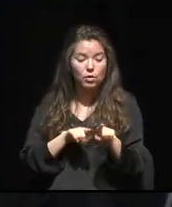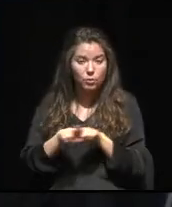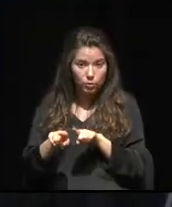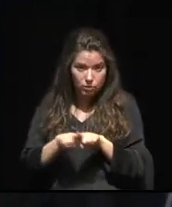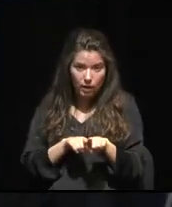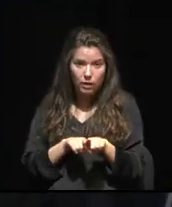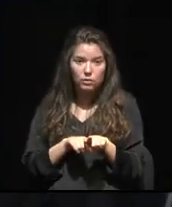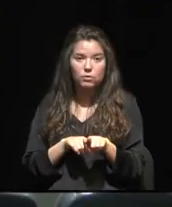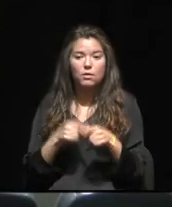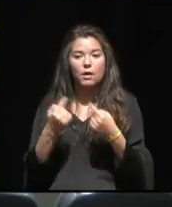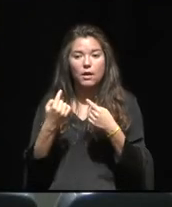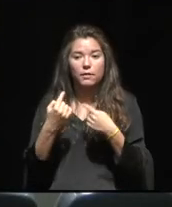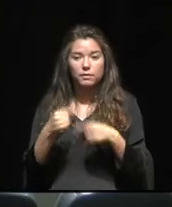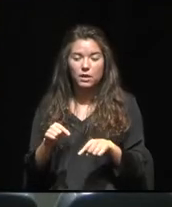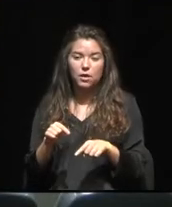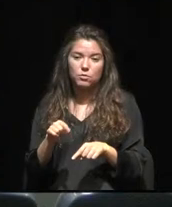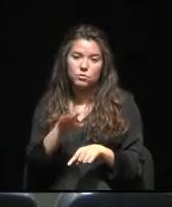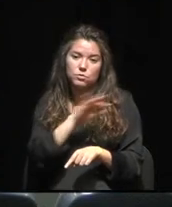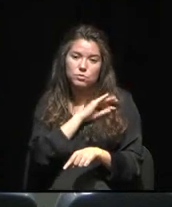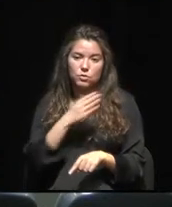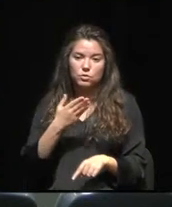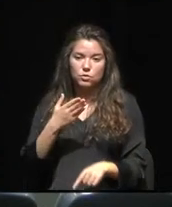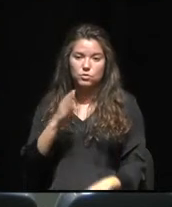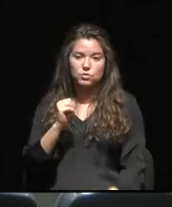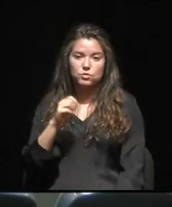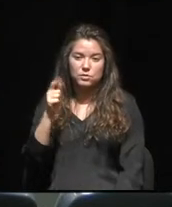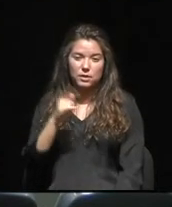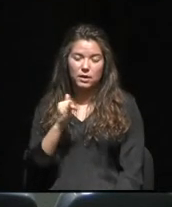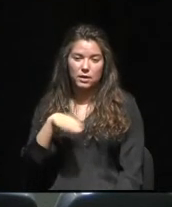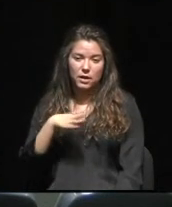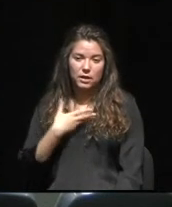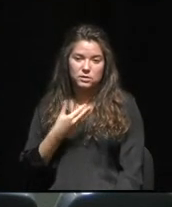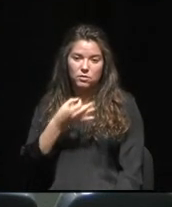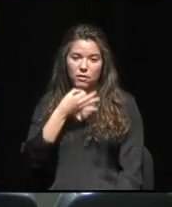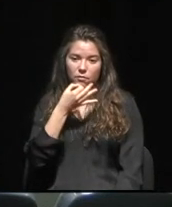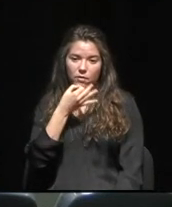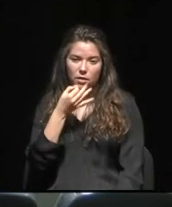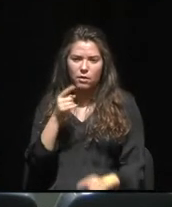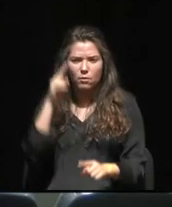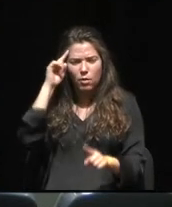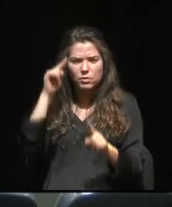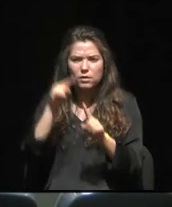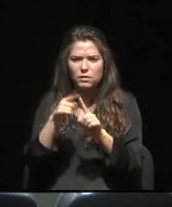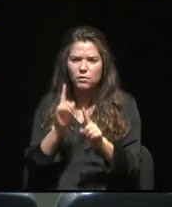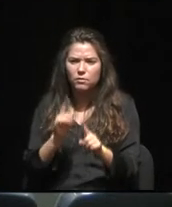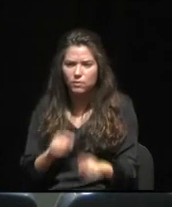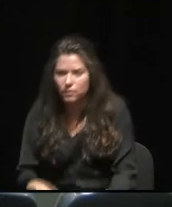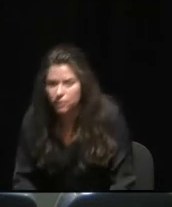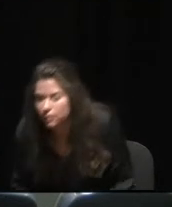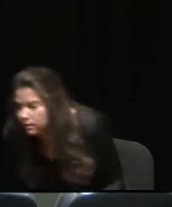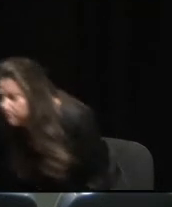Deputado temos o deputado G Inácio Faria tá a pedir a palavra para que